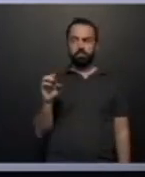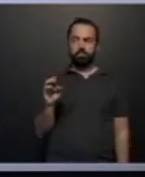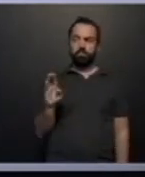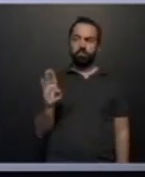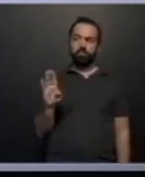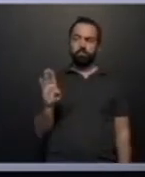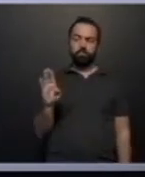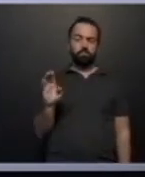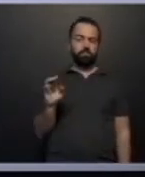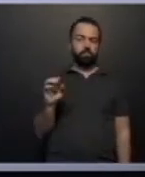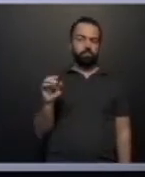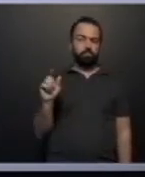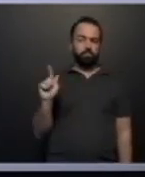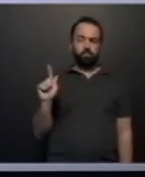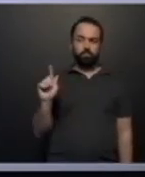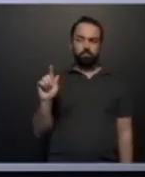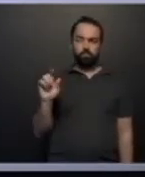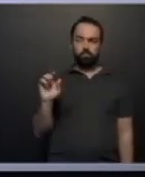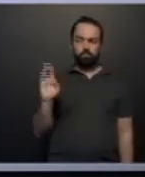bytes.